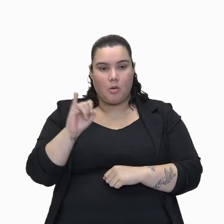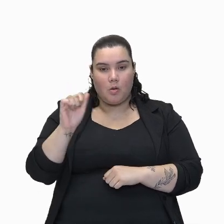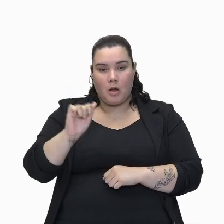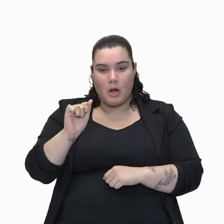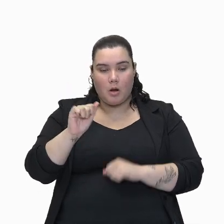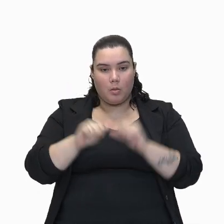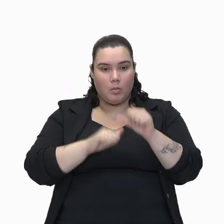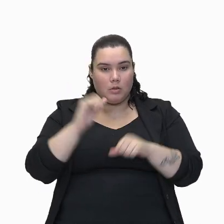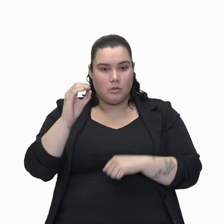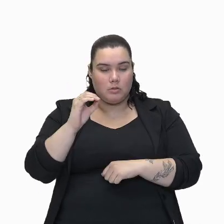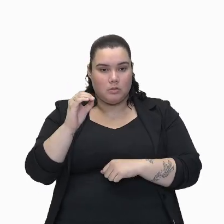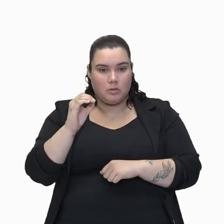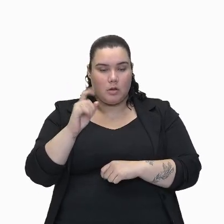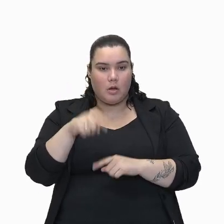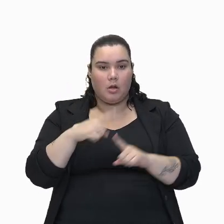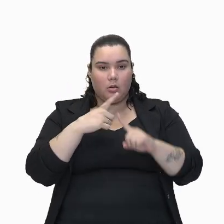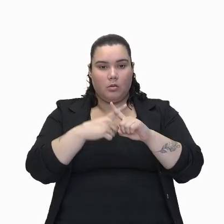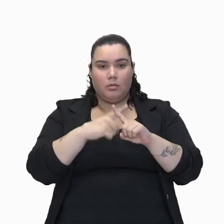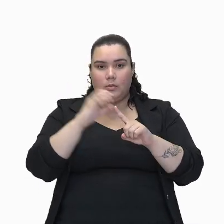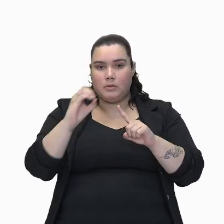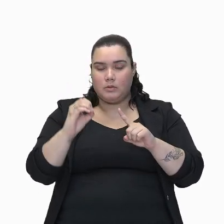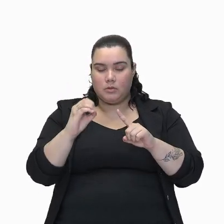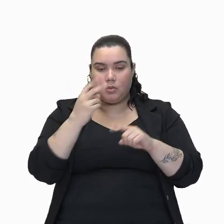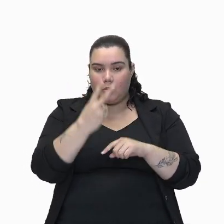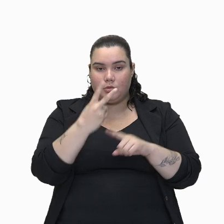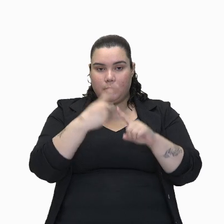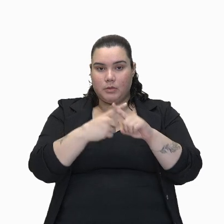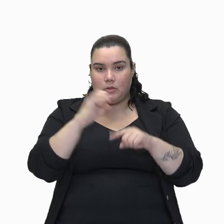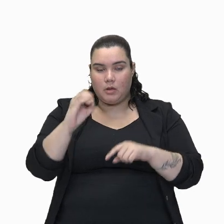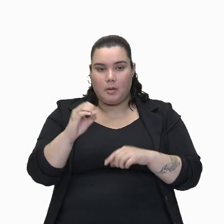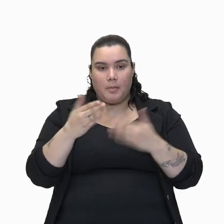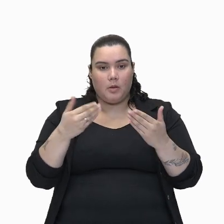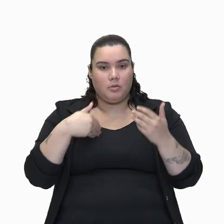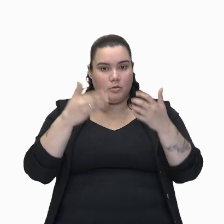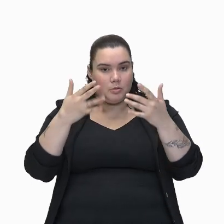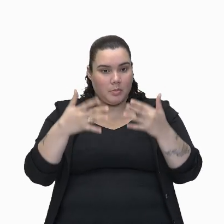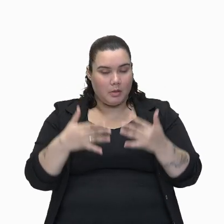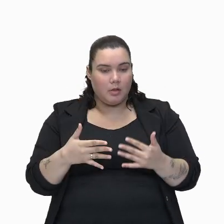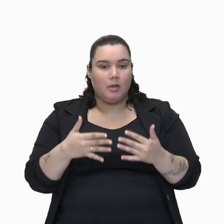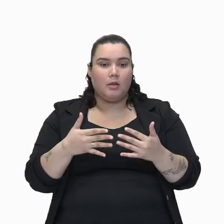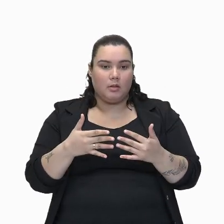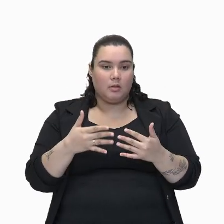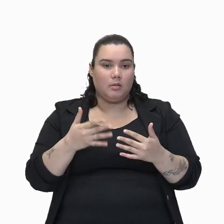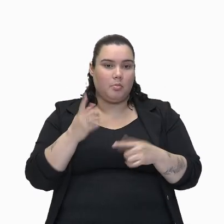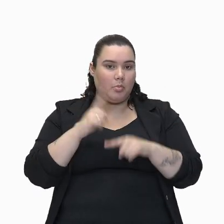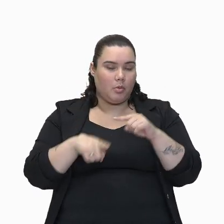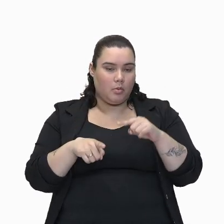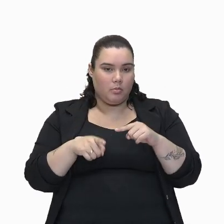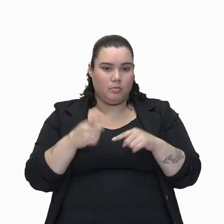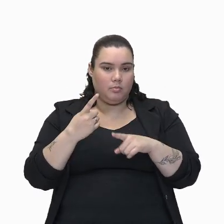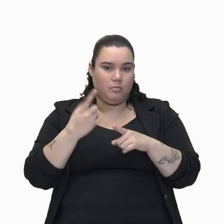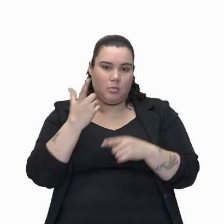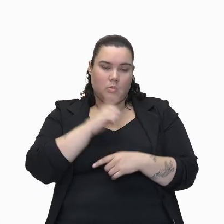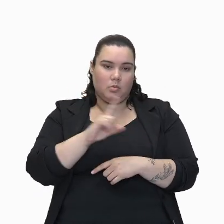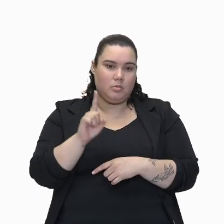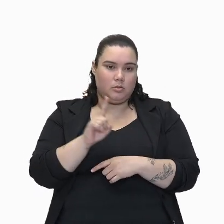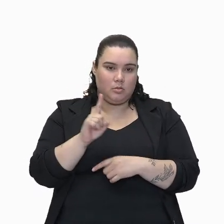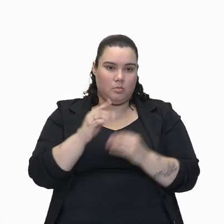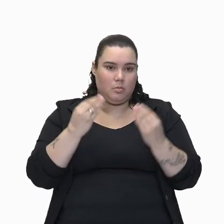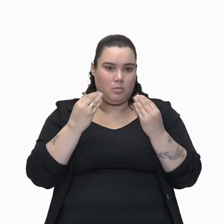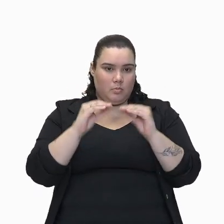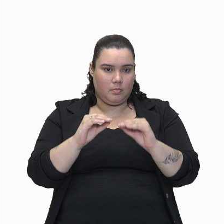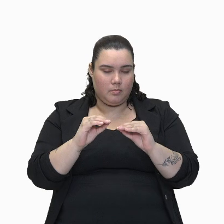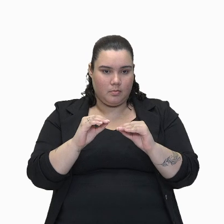ser 0, ia ficar 2 vezes 0. Mas isso, como eu falei, não acontece. Não tem como a gente